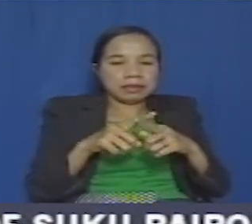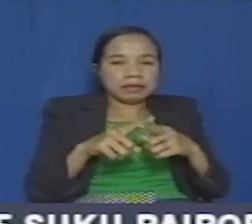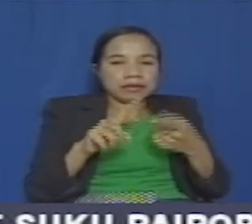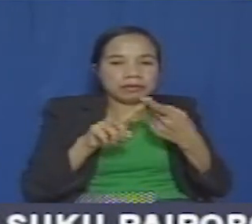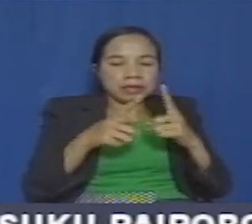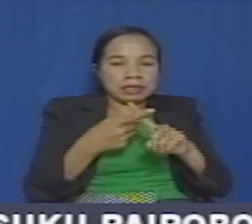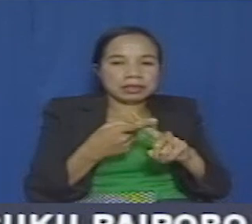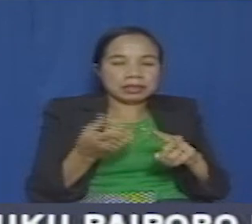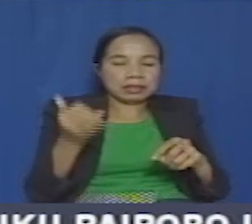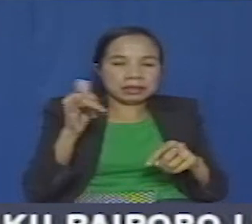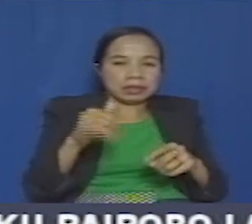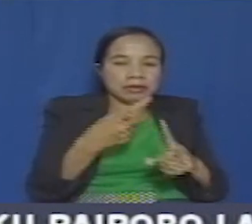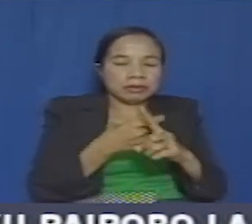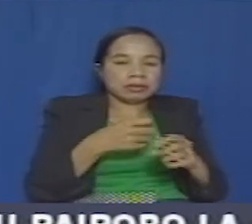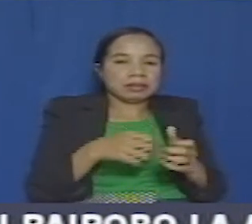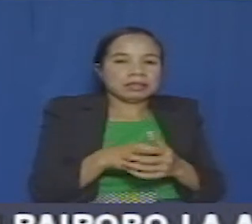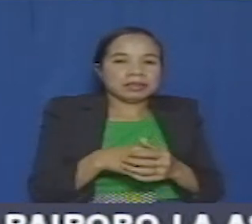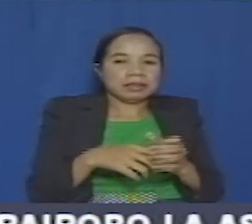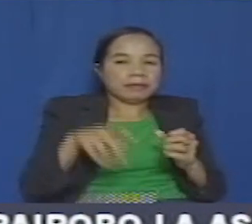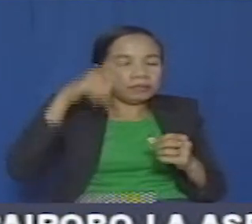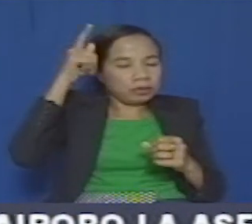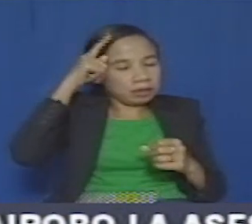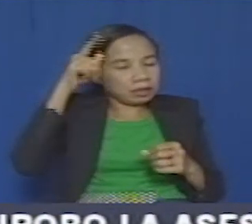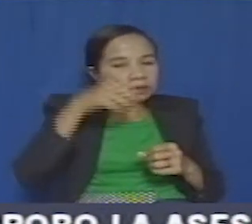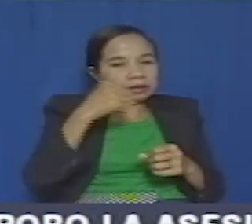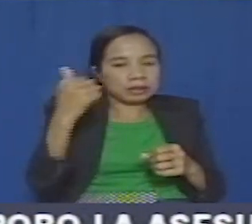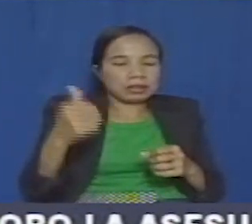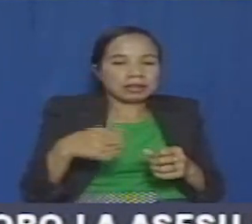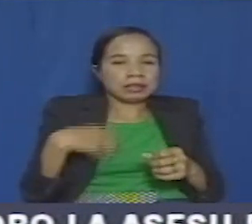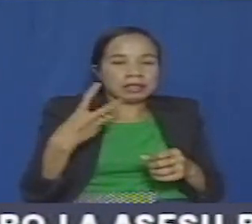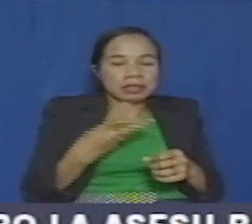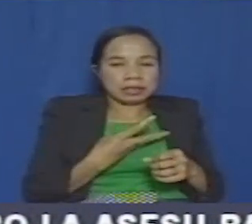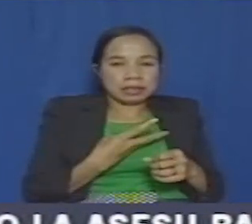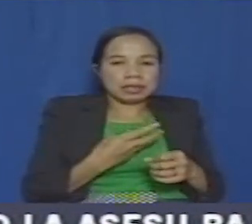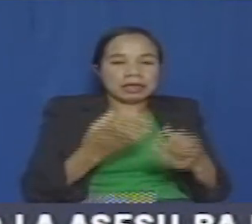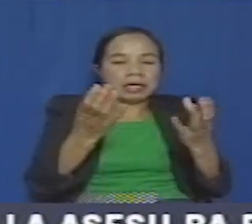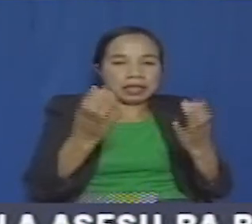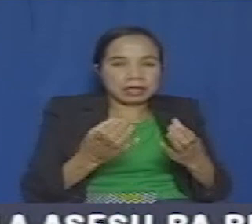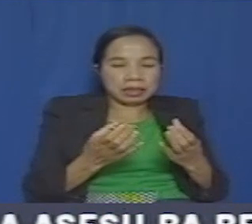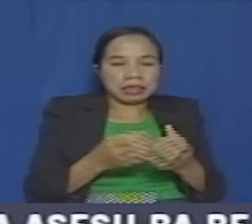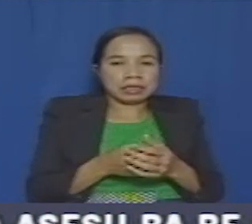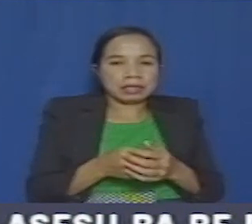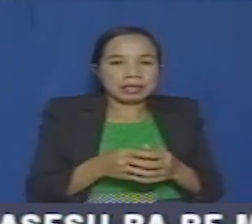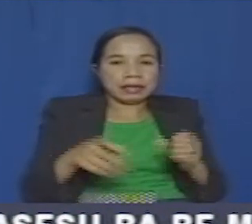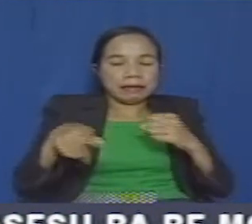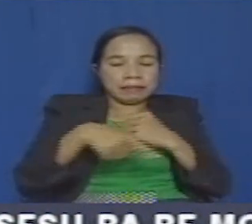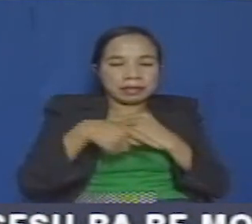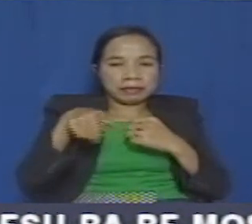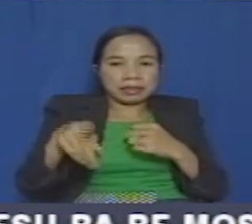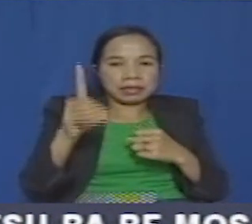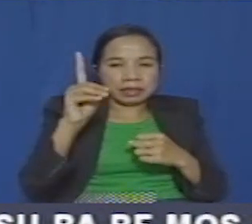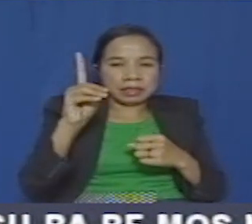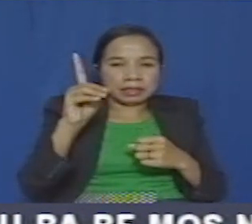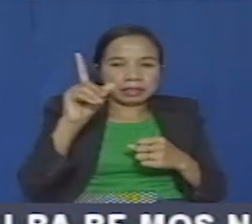maluk sira husi força politik sira selo. Ita se existi dili. Sehakarak, Partido Libertação Popular,